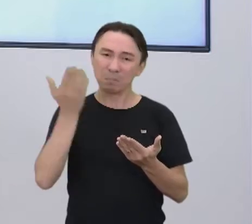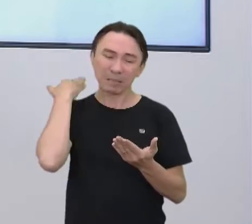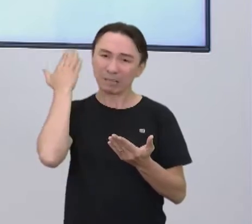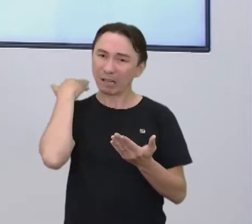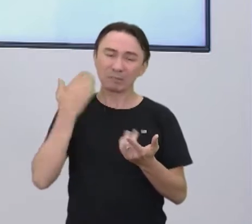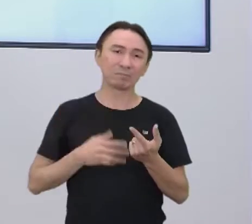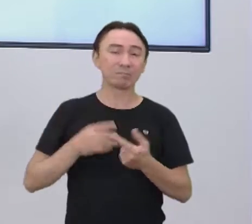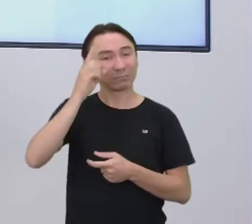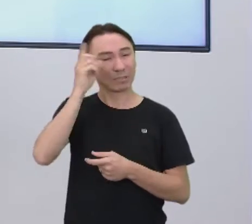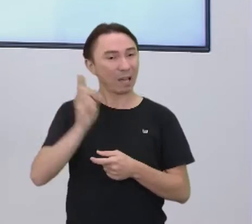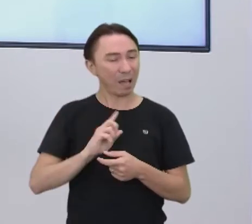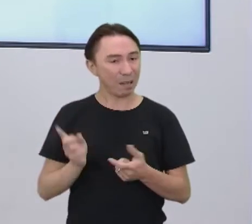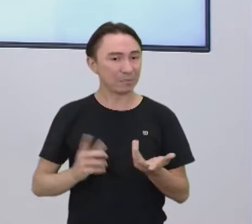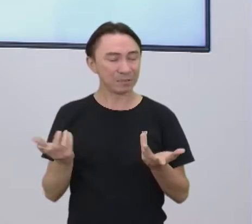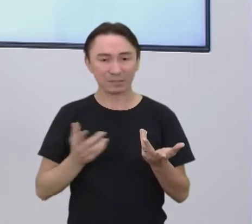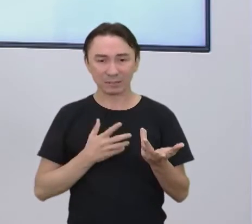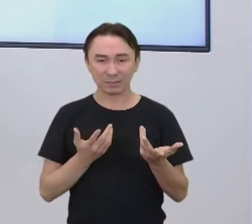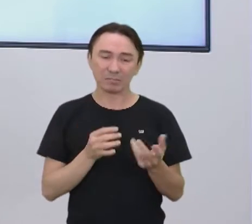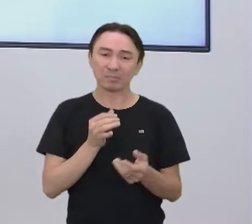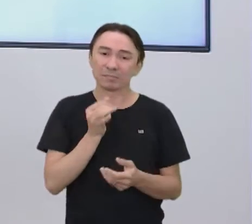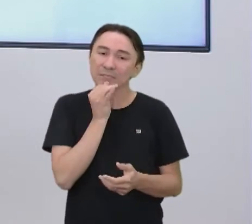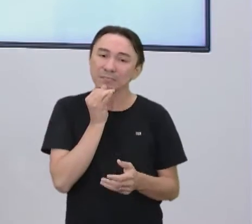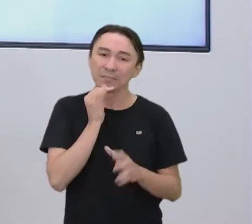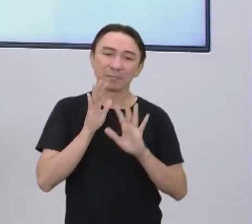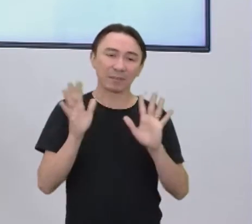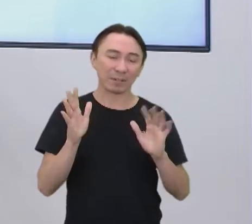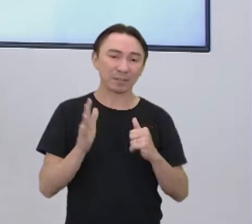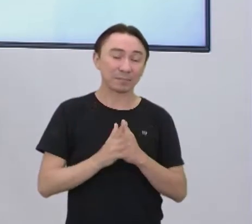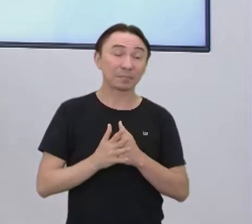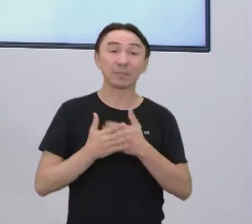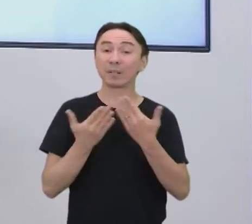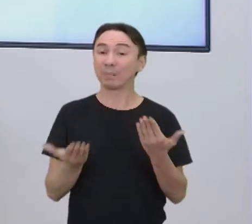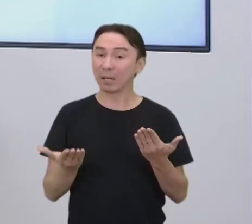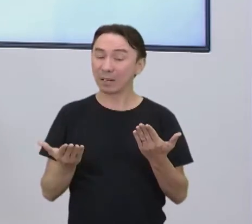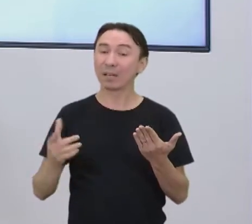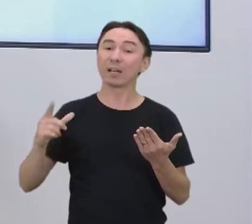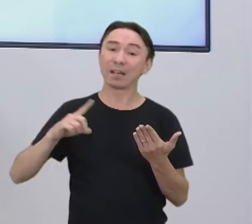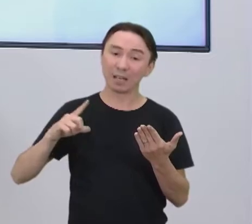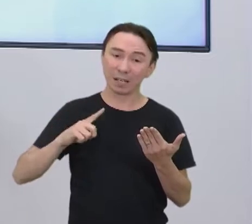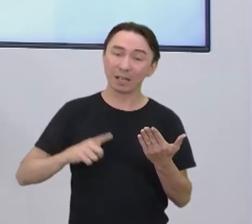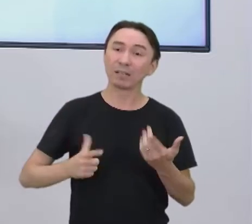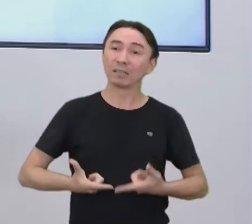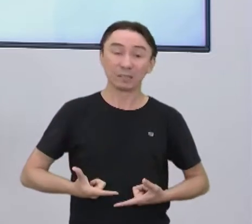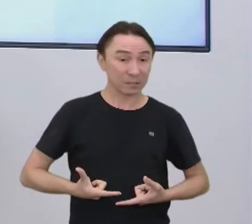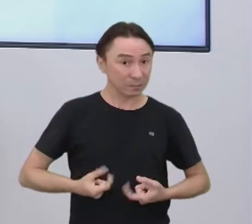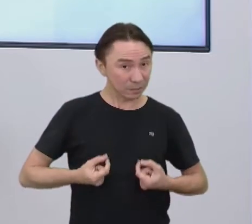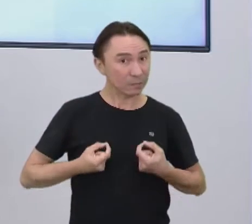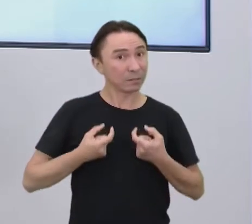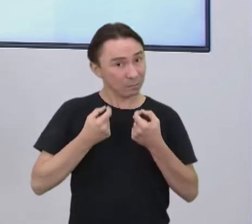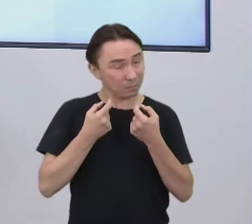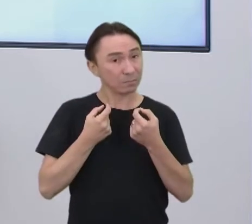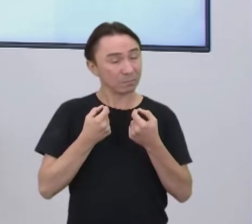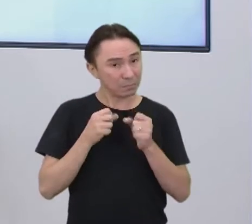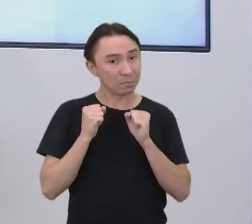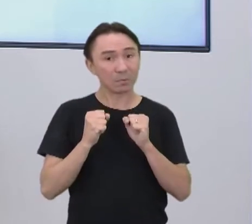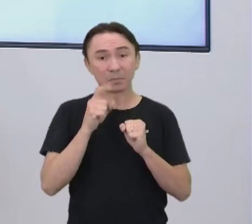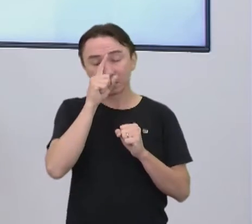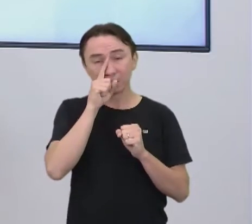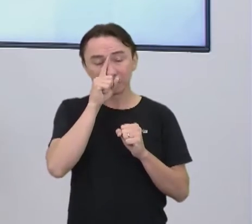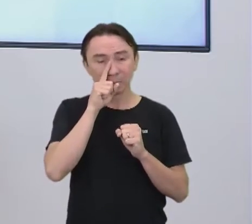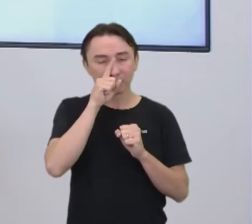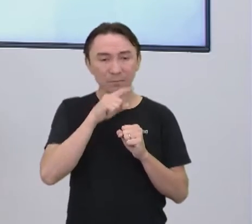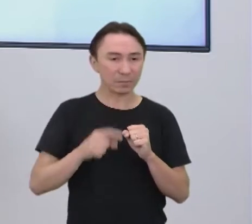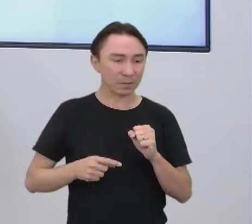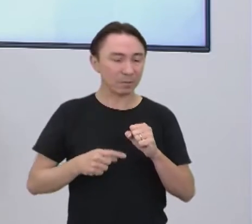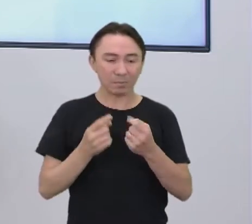talvez, mas aí é um chute meu, tá? Não levem tanto a sério, mas o fato dele ser cancerígeno é real. E quando aquilo quebrava, porque